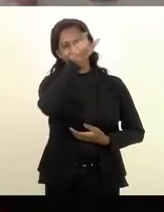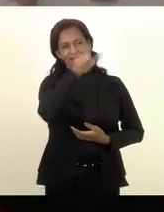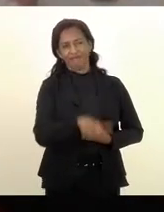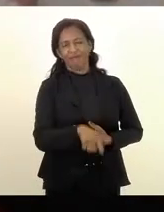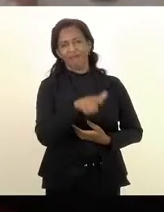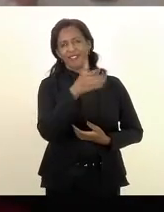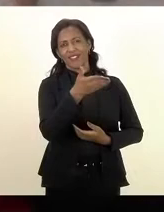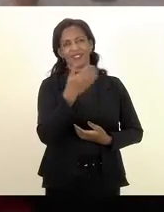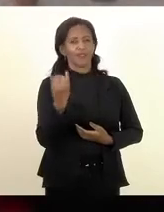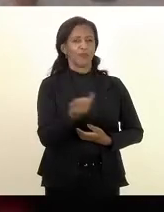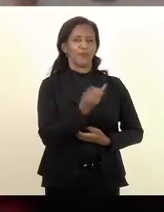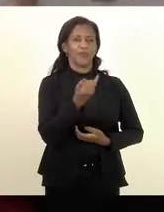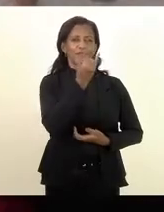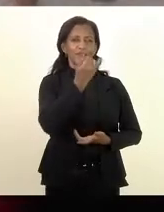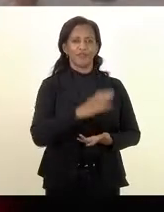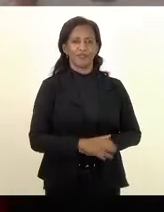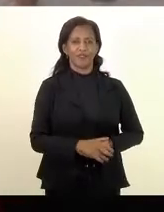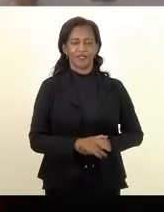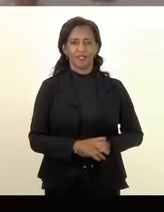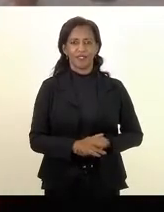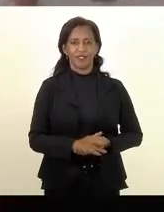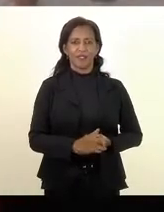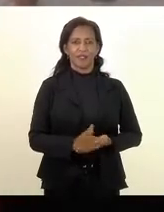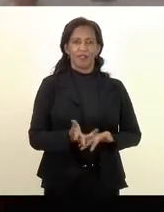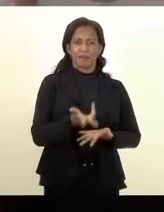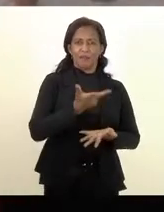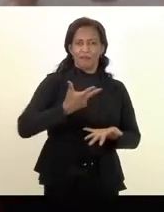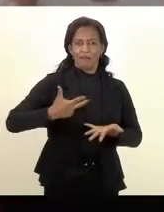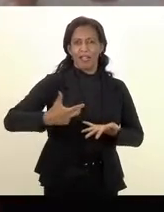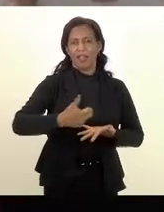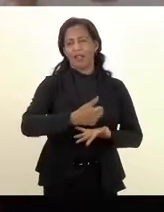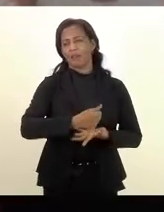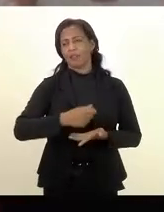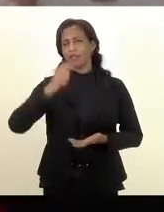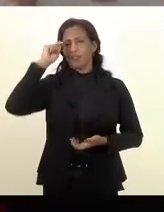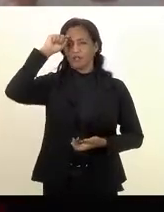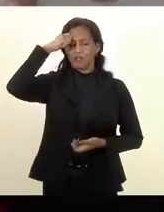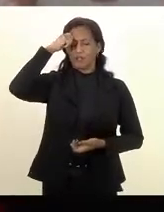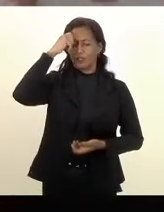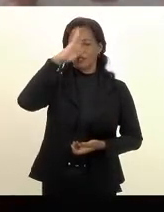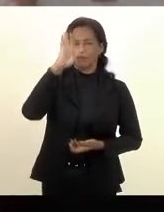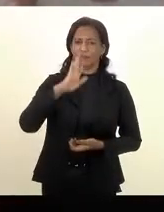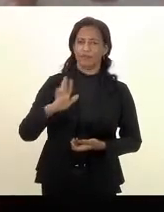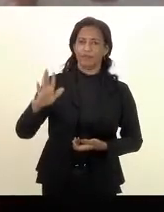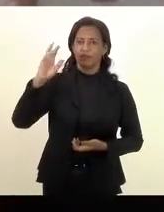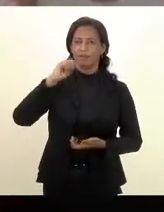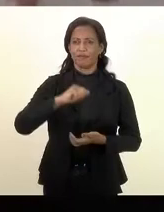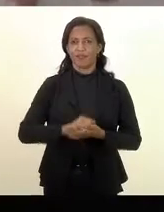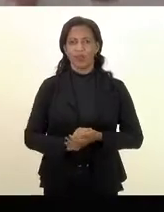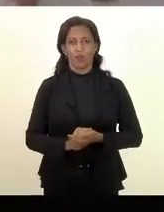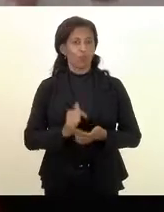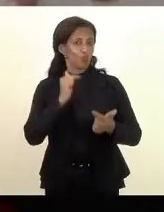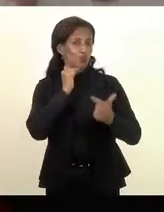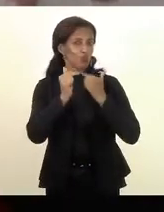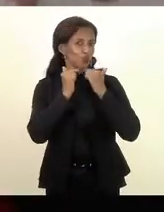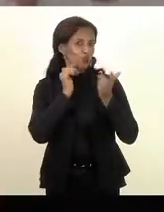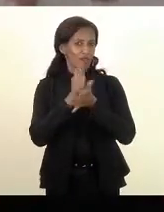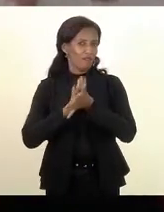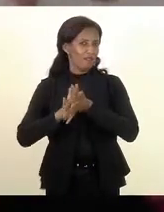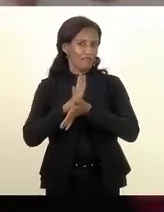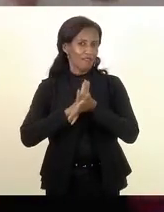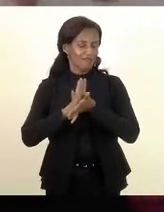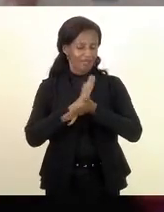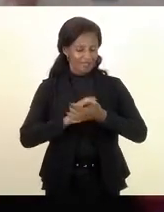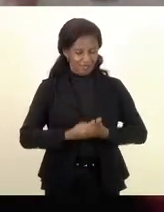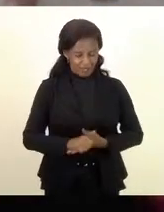importante para as artes para a negritude no Brasil que é sem dúvida nenhuma o nosso